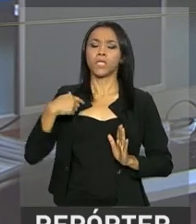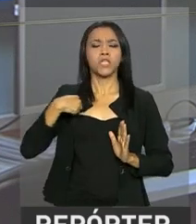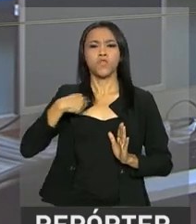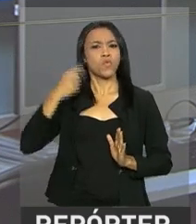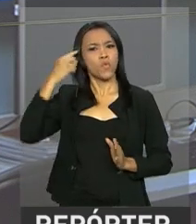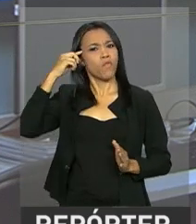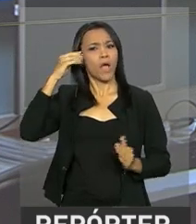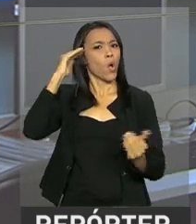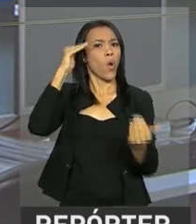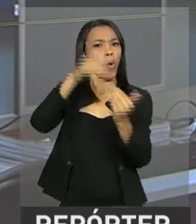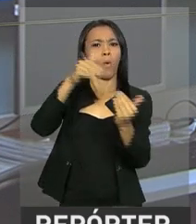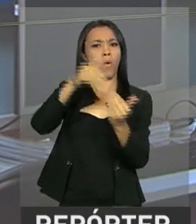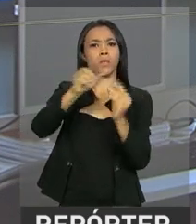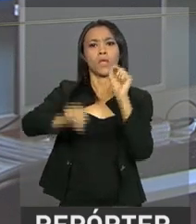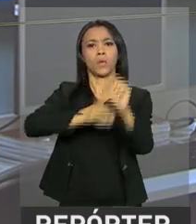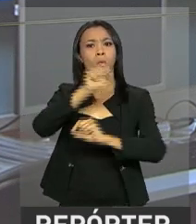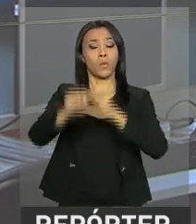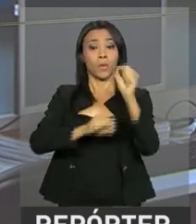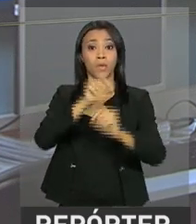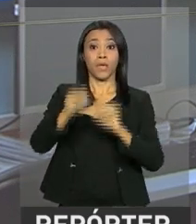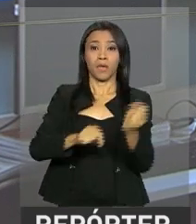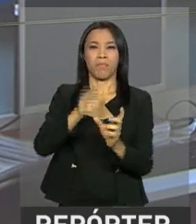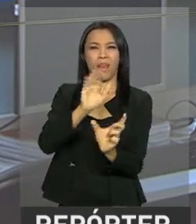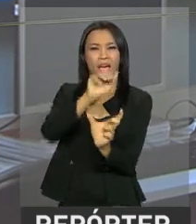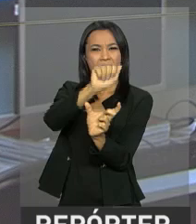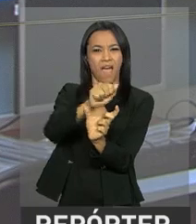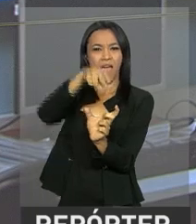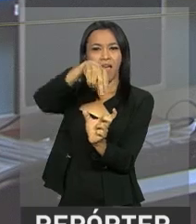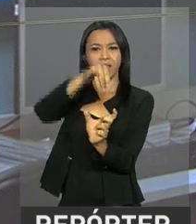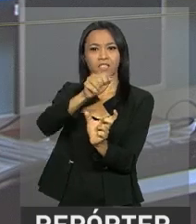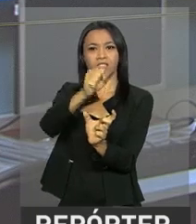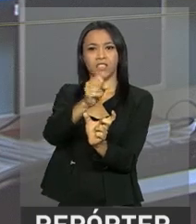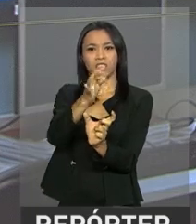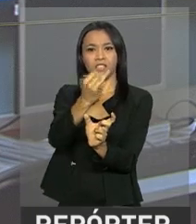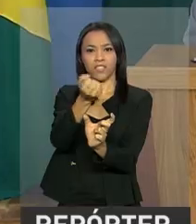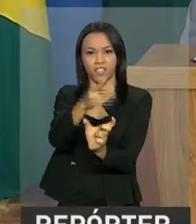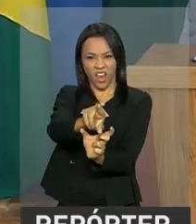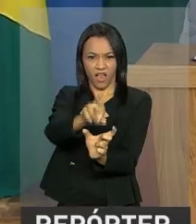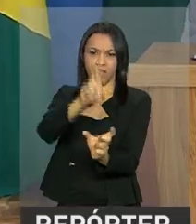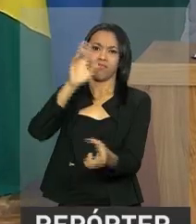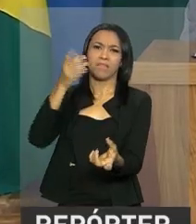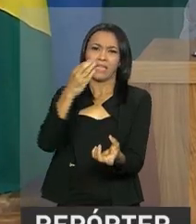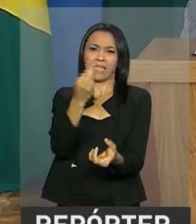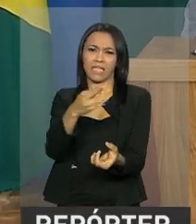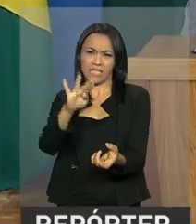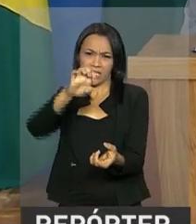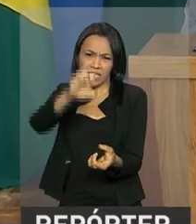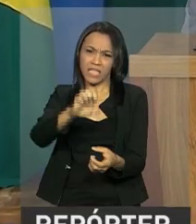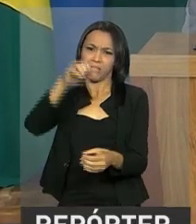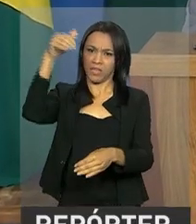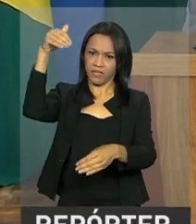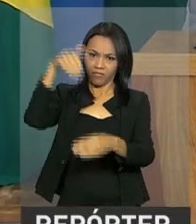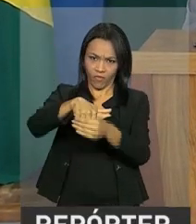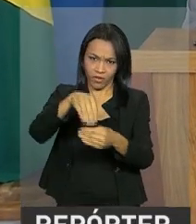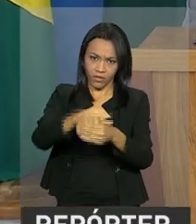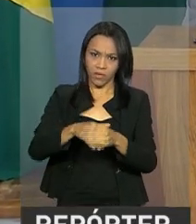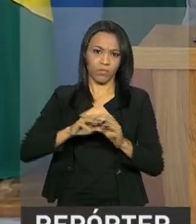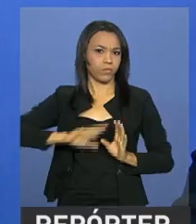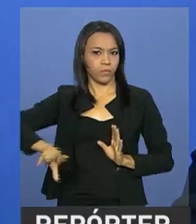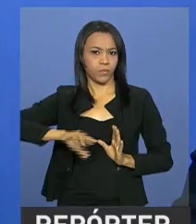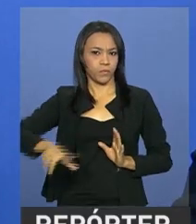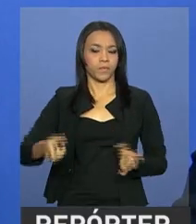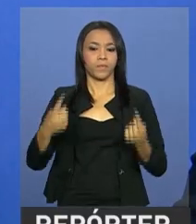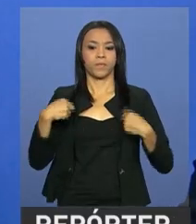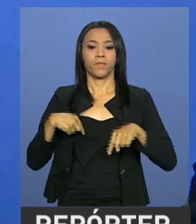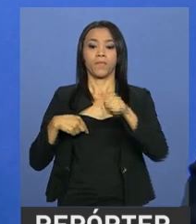qualquer tipo de medida para anistiar crimes eleitorais. O presidente Michel Temer disse